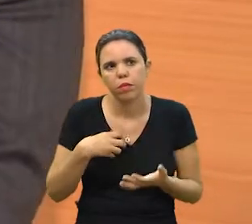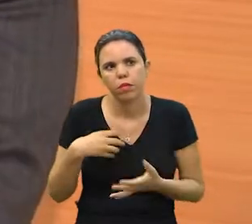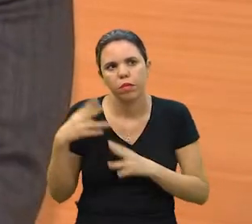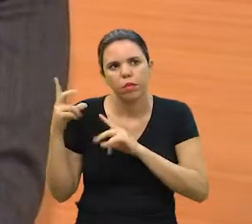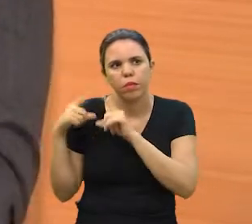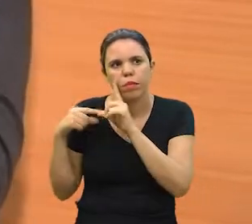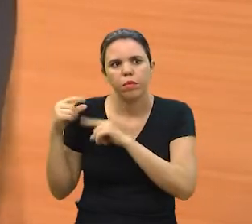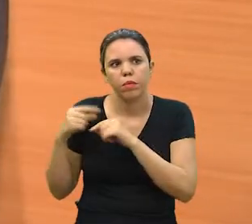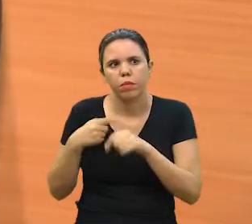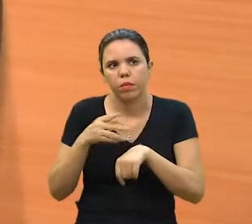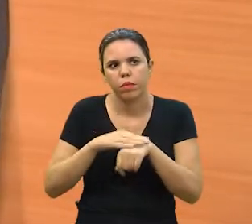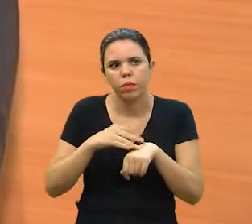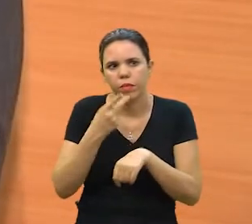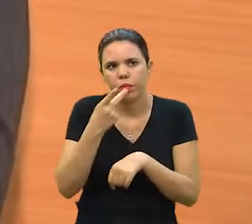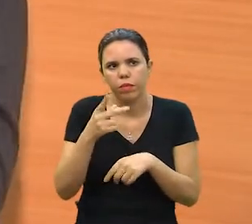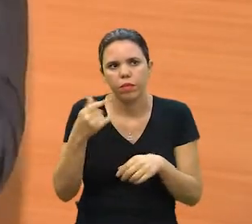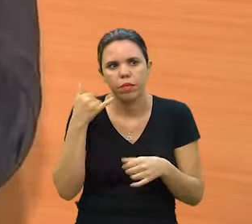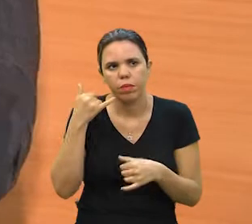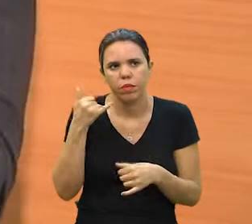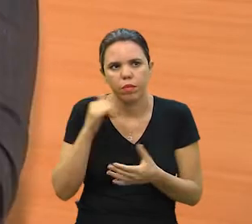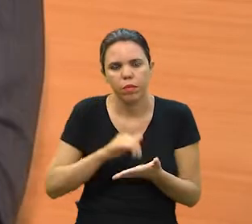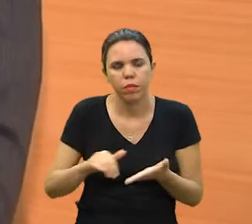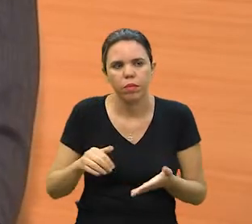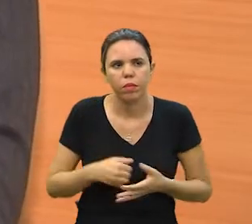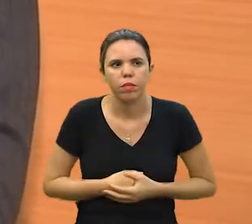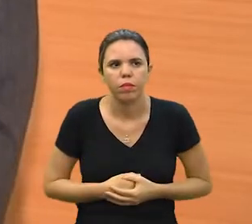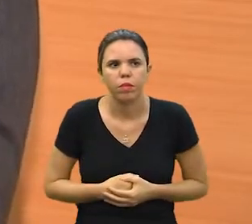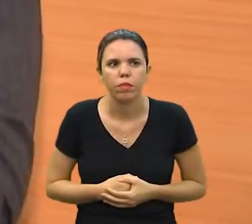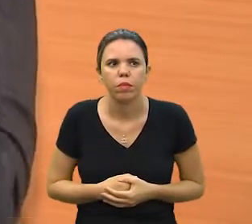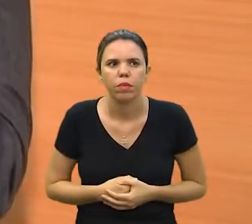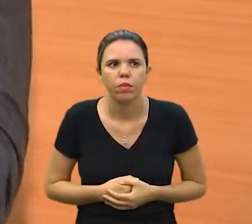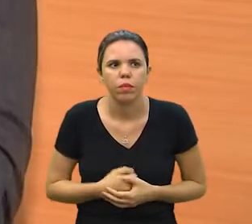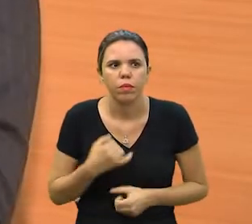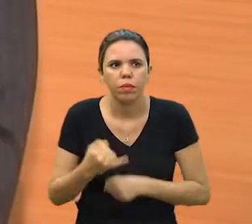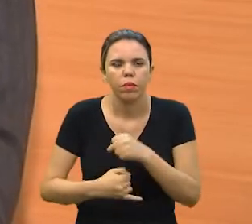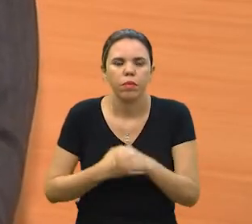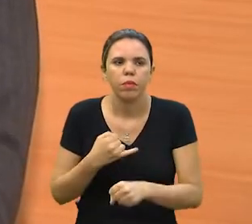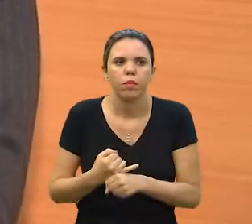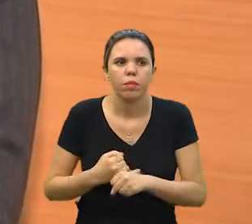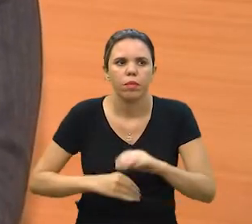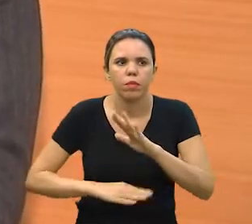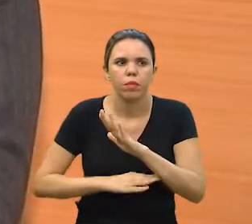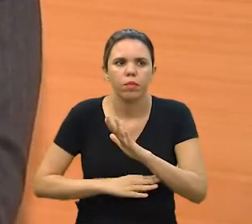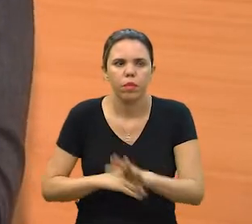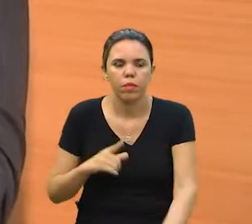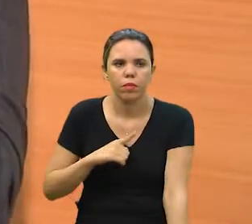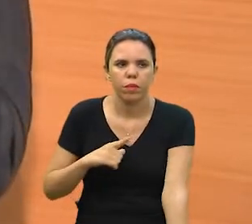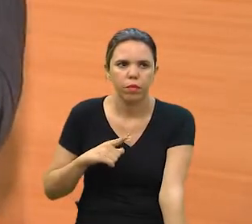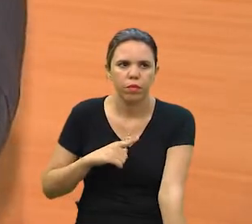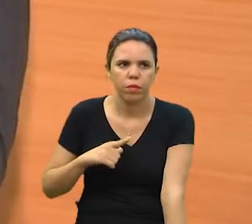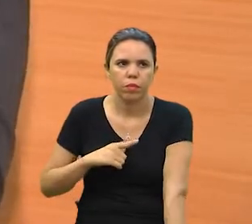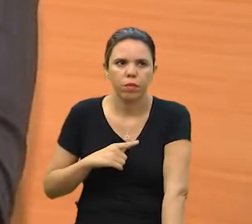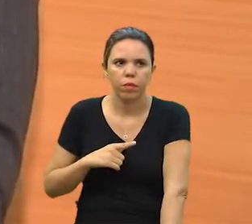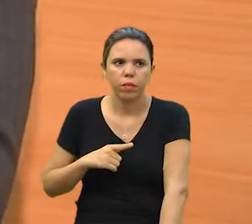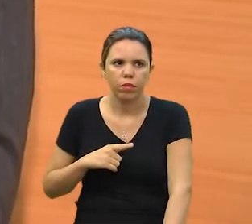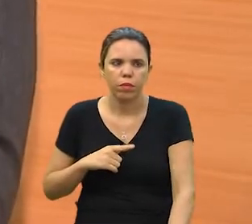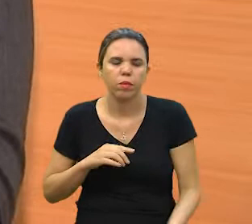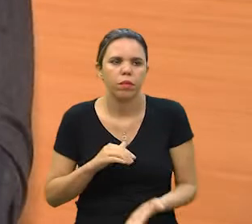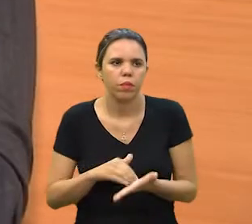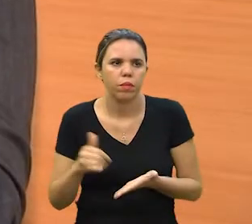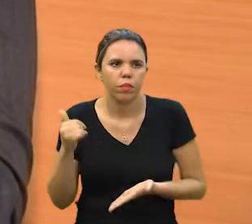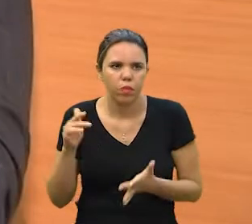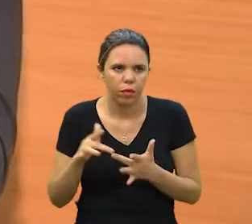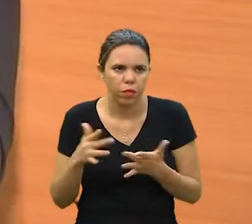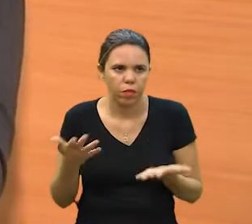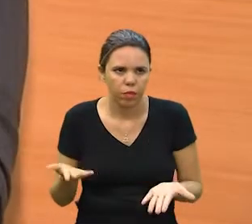o vereador Jaime, será que eu posso falar com ele? Liga no nosso gabinete, né? No site da Câmara tem lá todos os gabinetes,